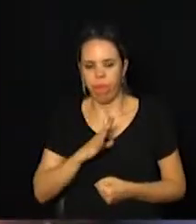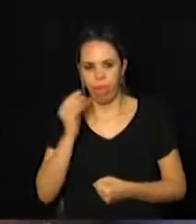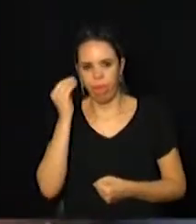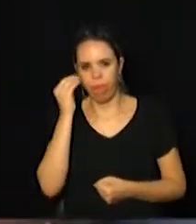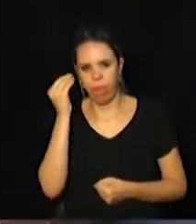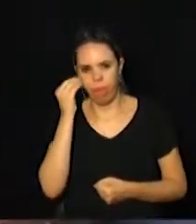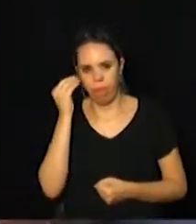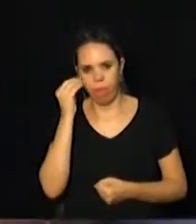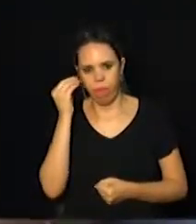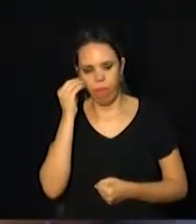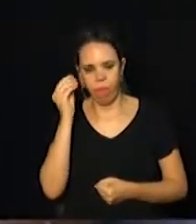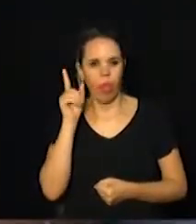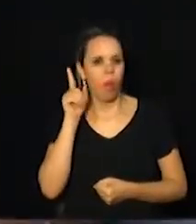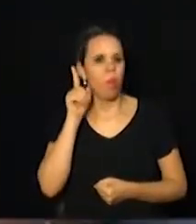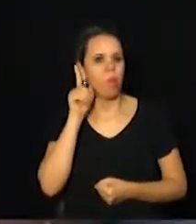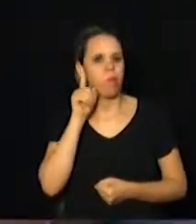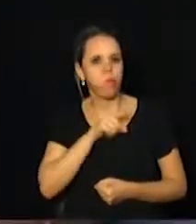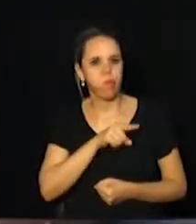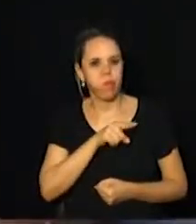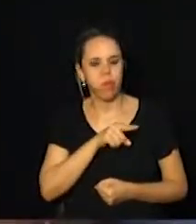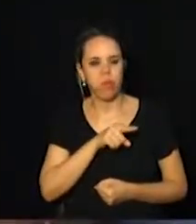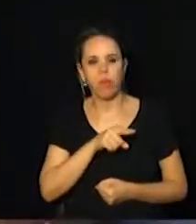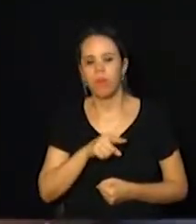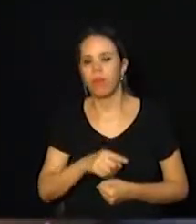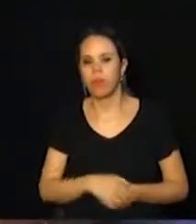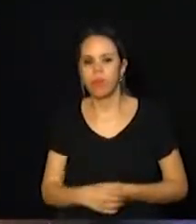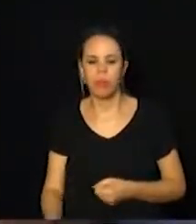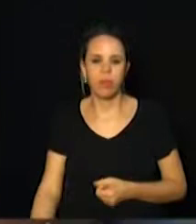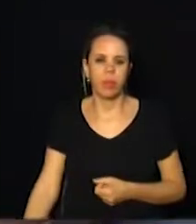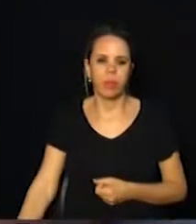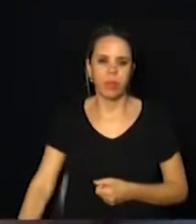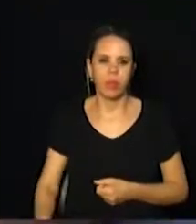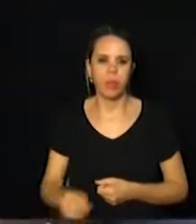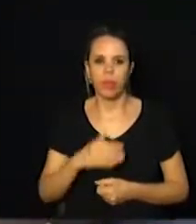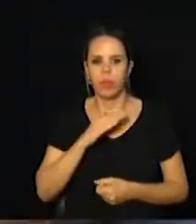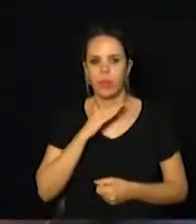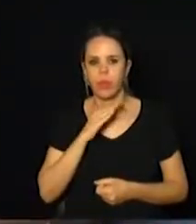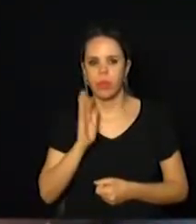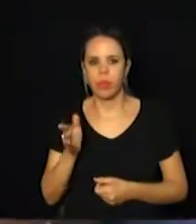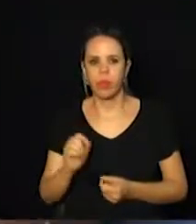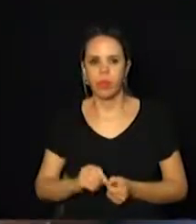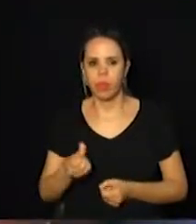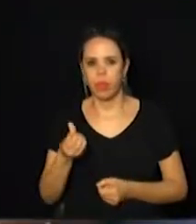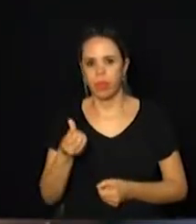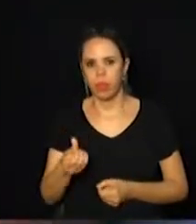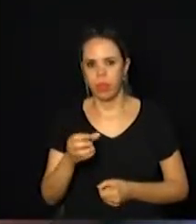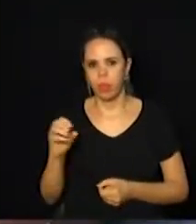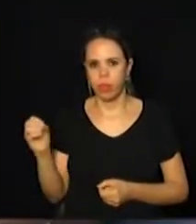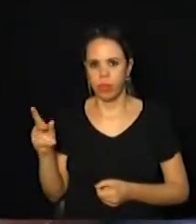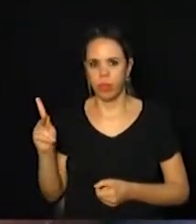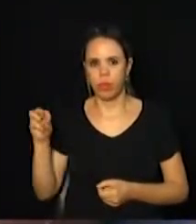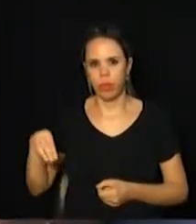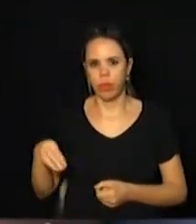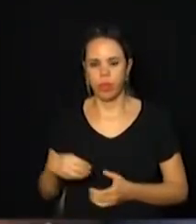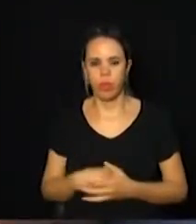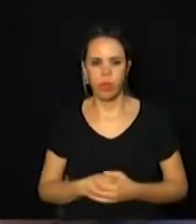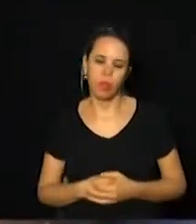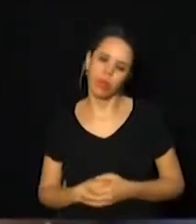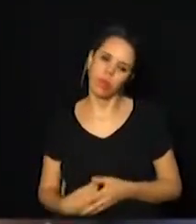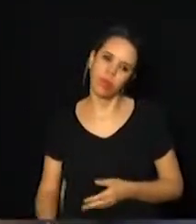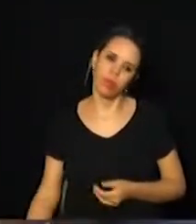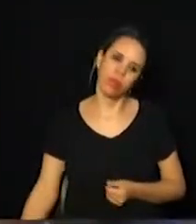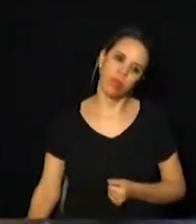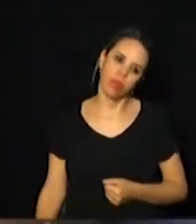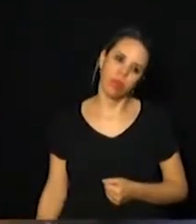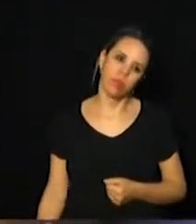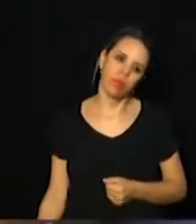testado no Arizona pela em até 12 uma bateria já faz 600km em Oi